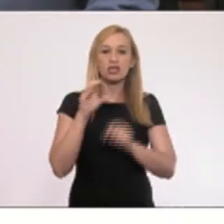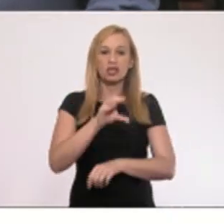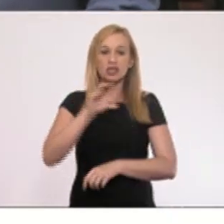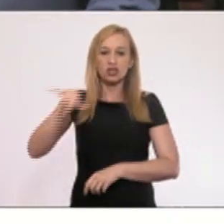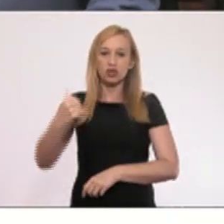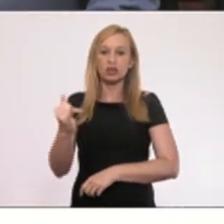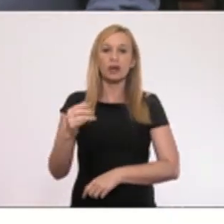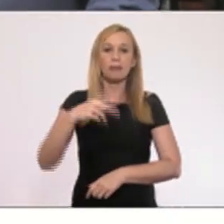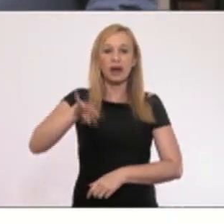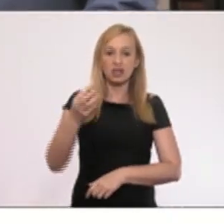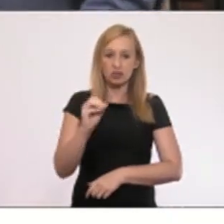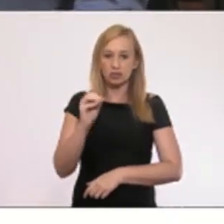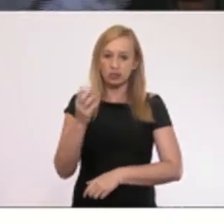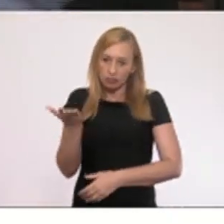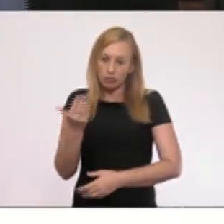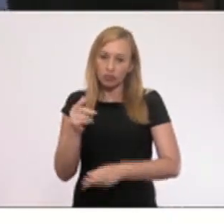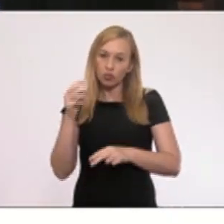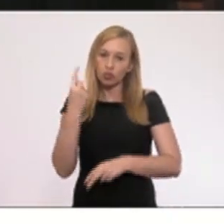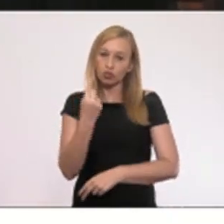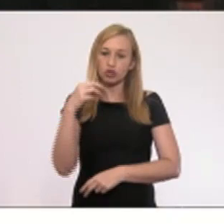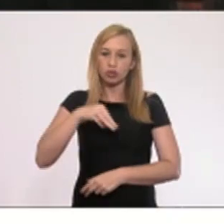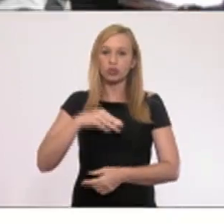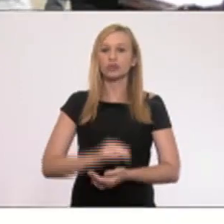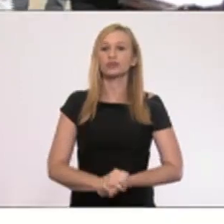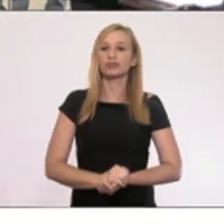Márcio, por gentileza, um minuto aqui.